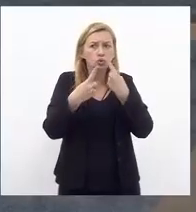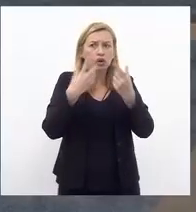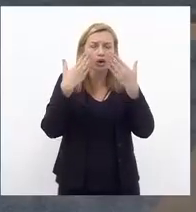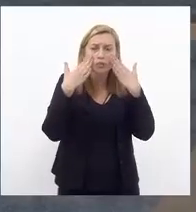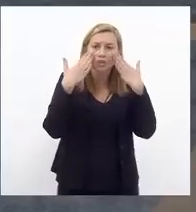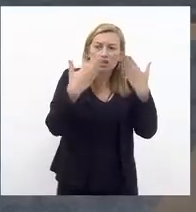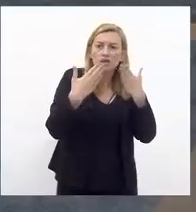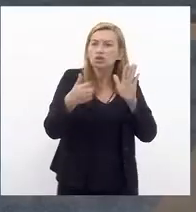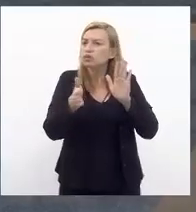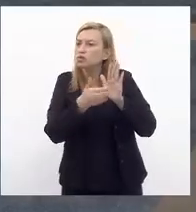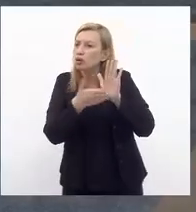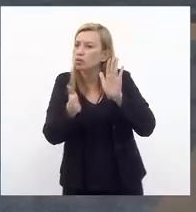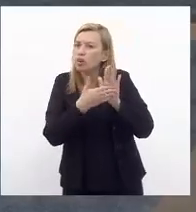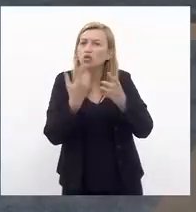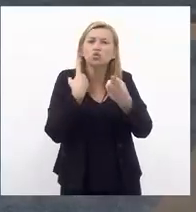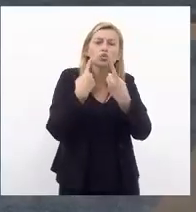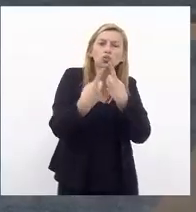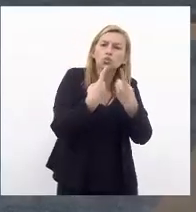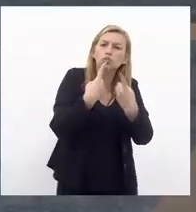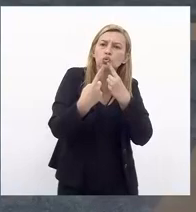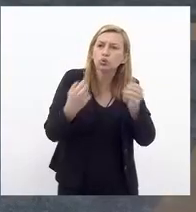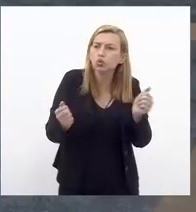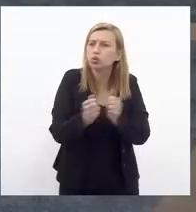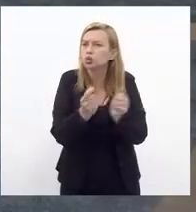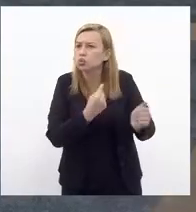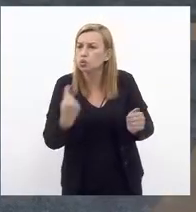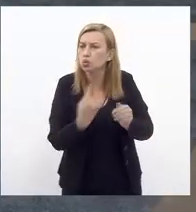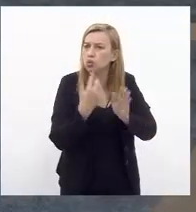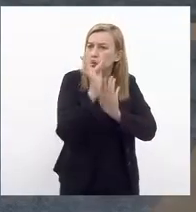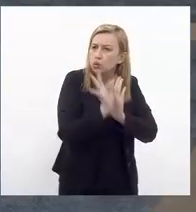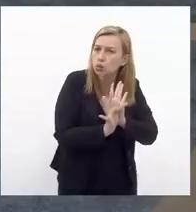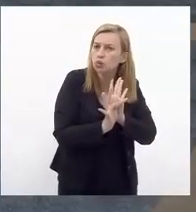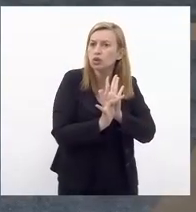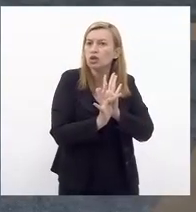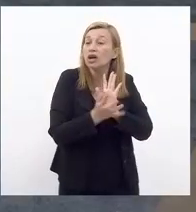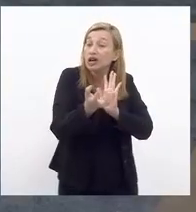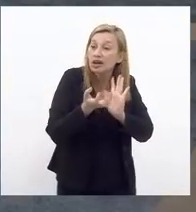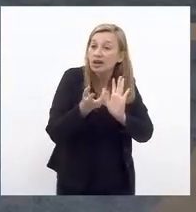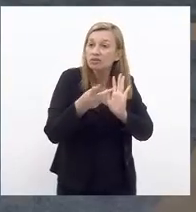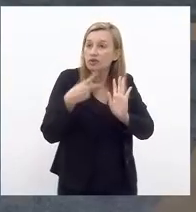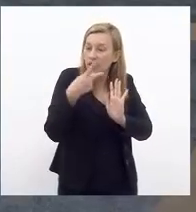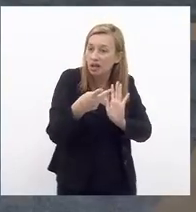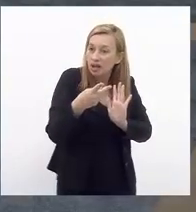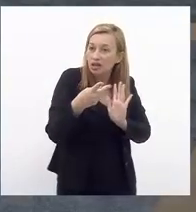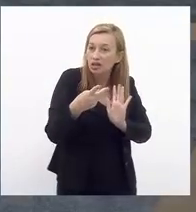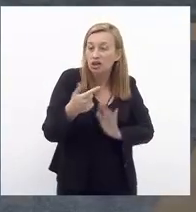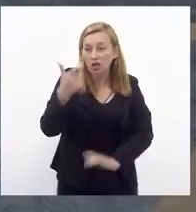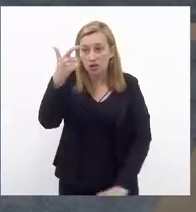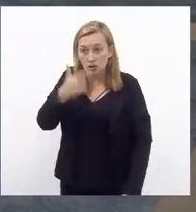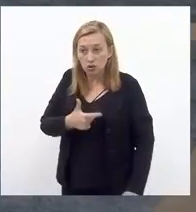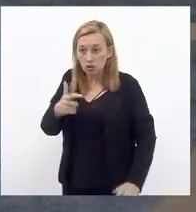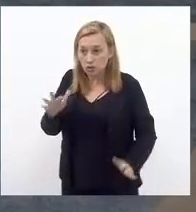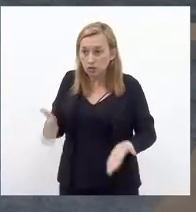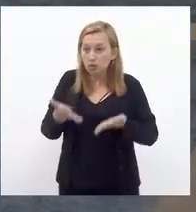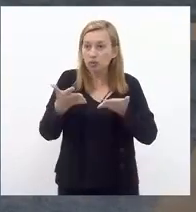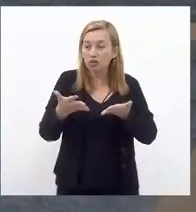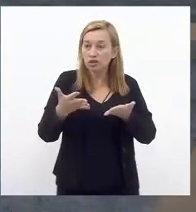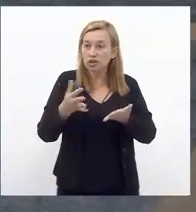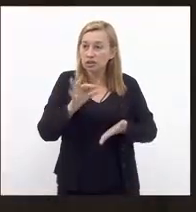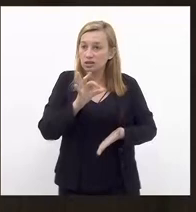apresentando as suas propostas de batendo conosco um texto eu quero dizer que eu sou um otimista inveterado